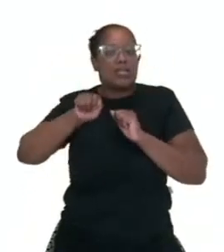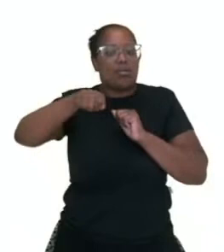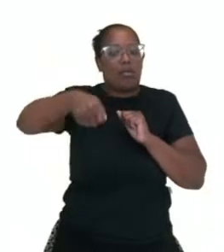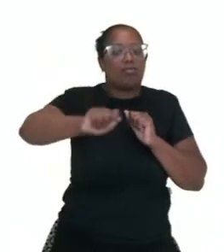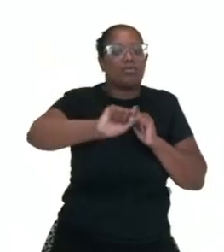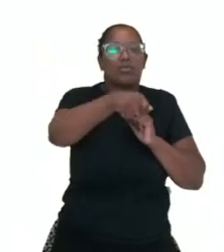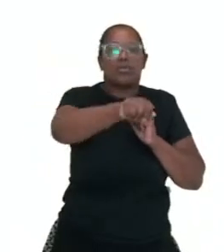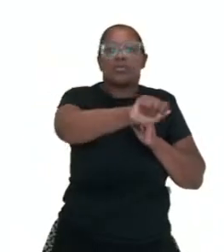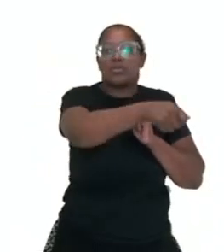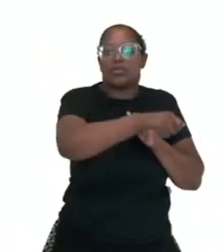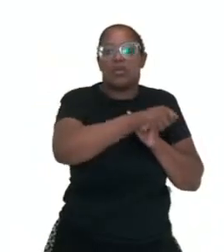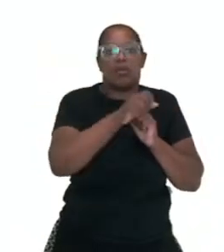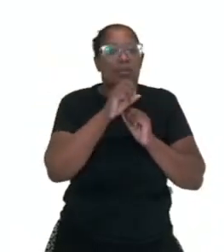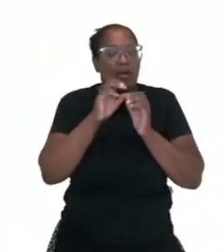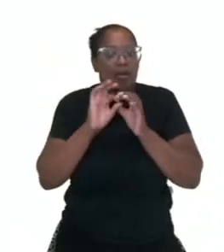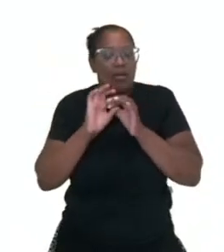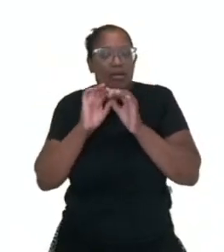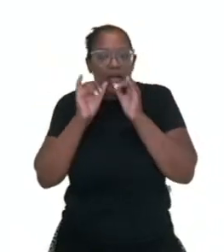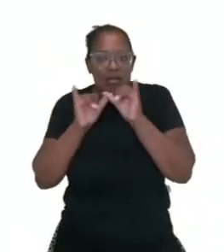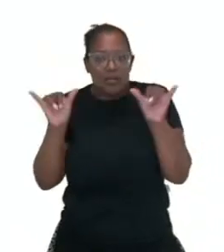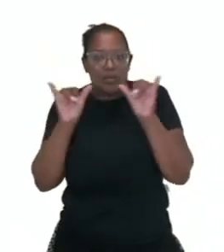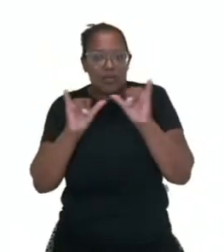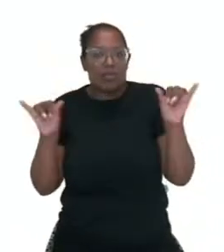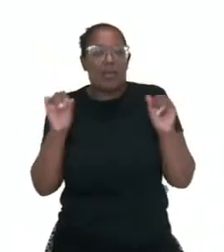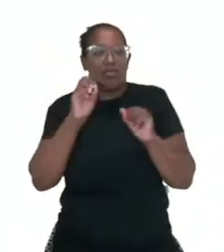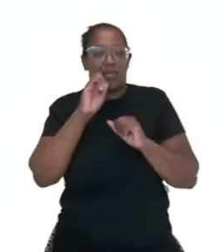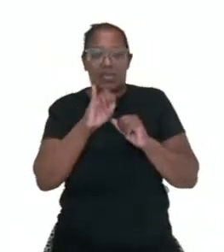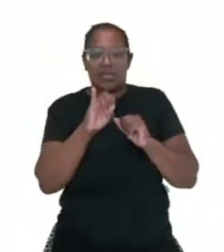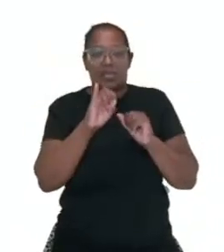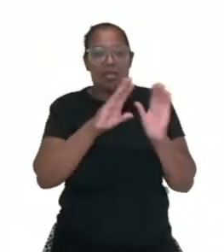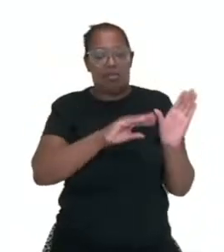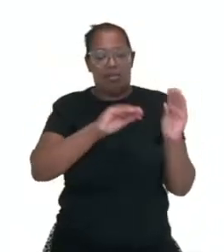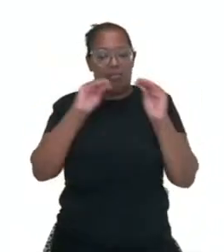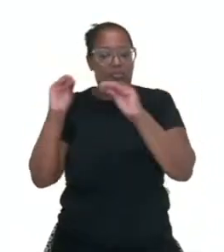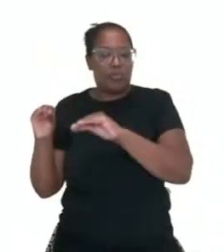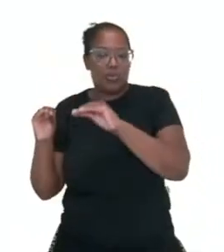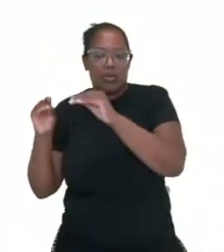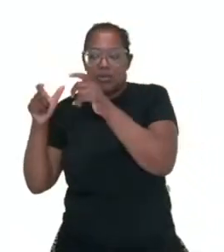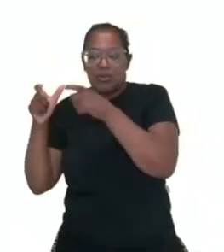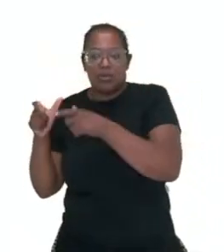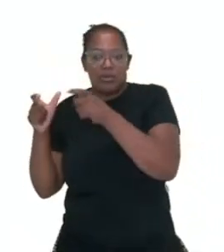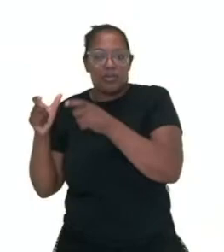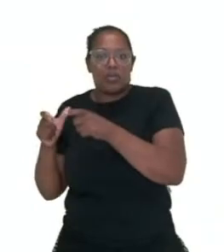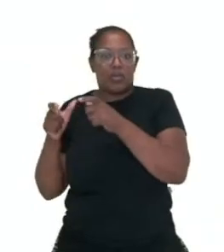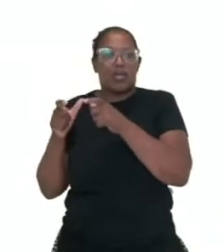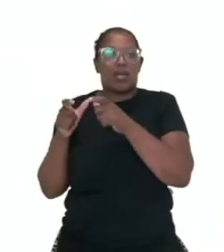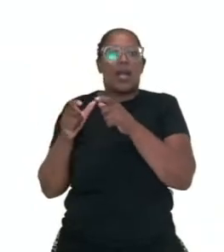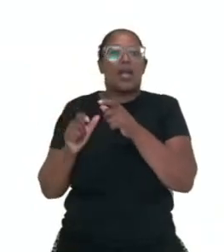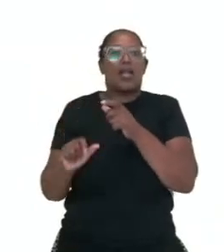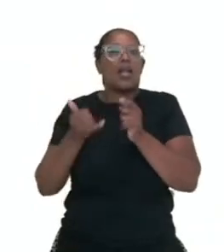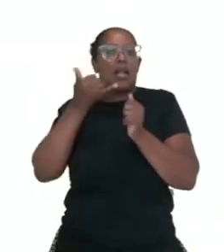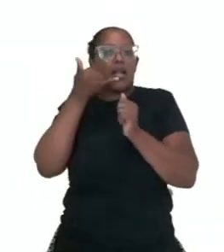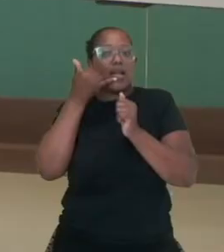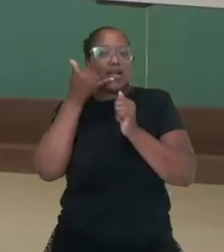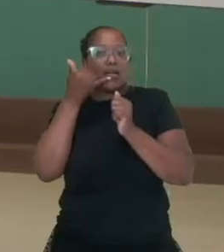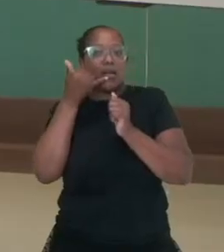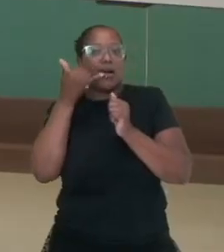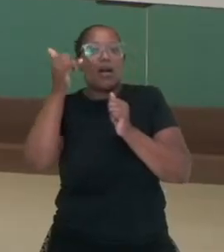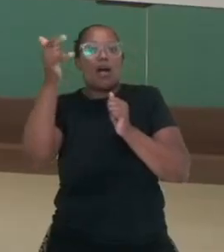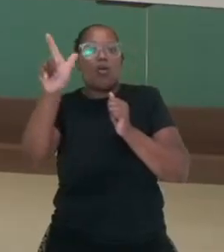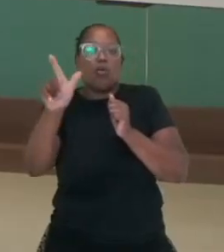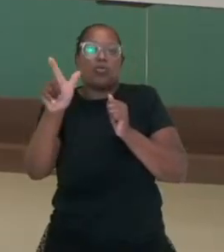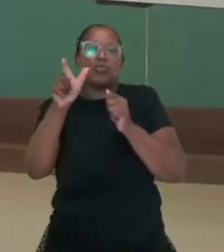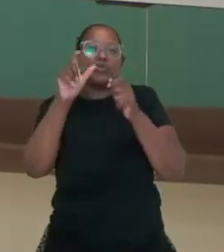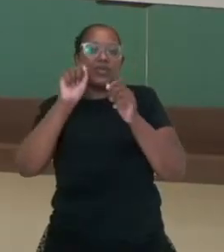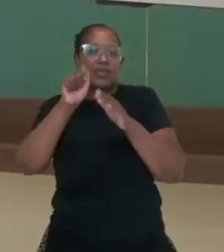células. Quando um telefone móvel sai de uma célula e passa para outra célula, ele se liga a uma outra torre